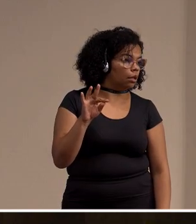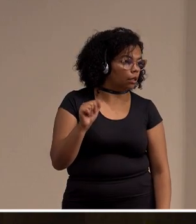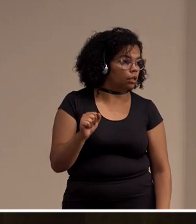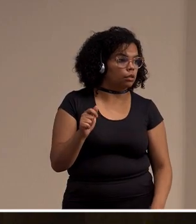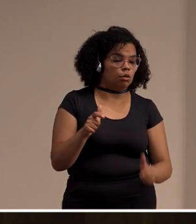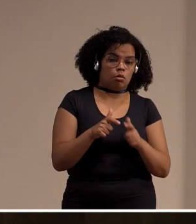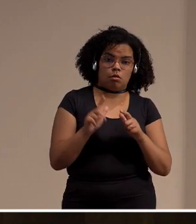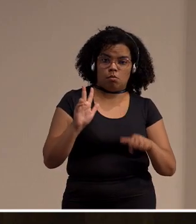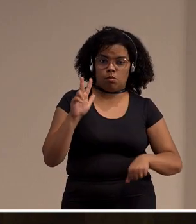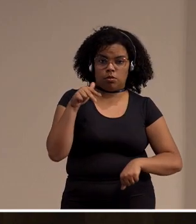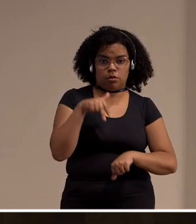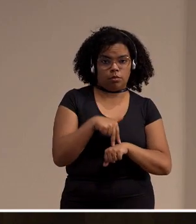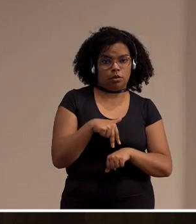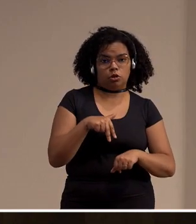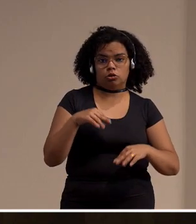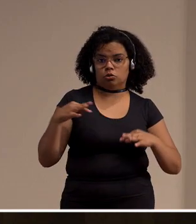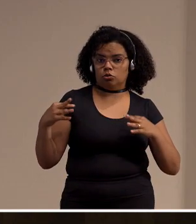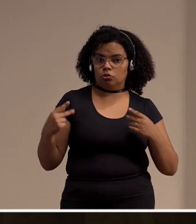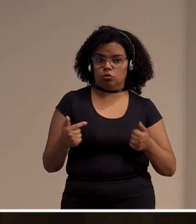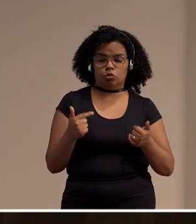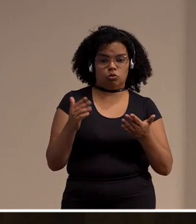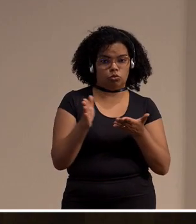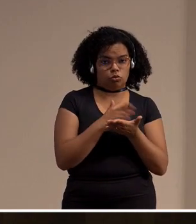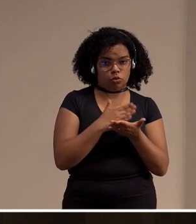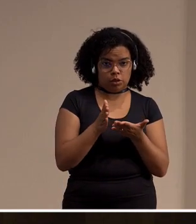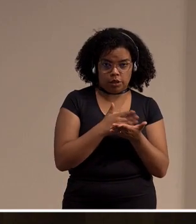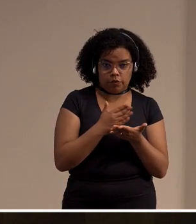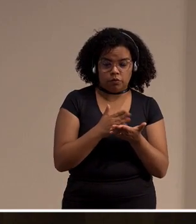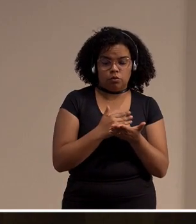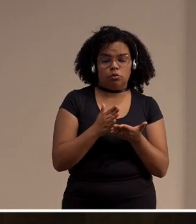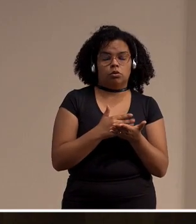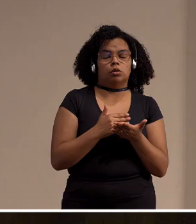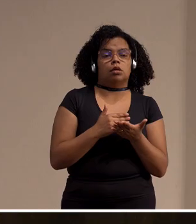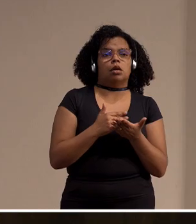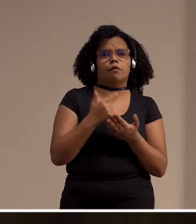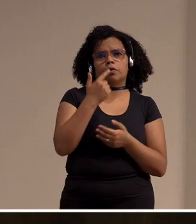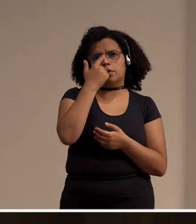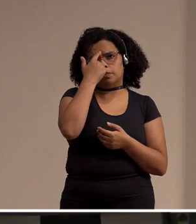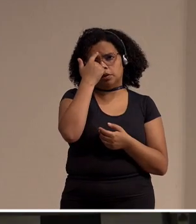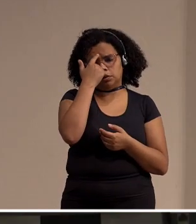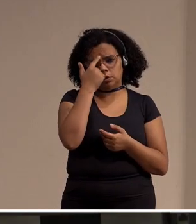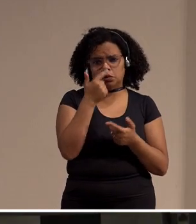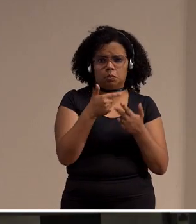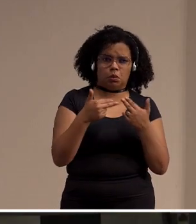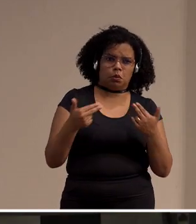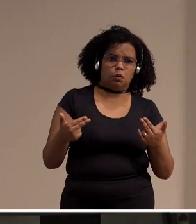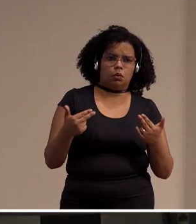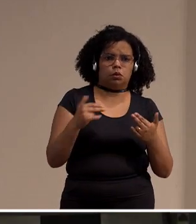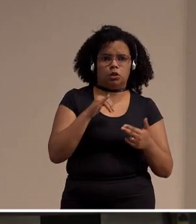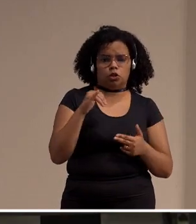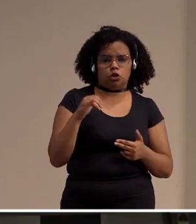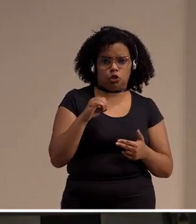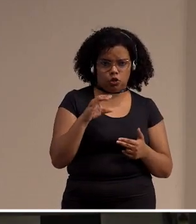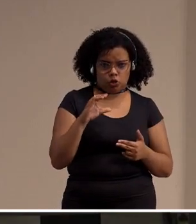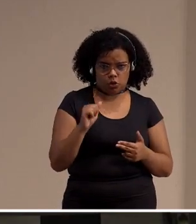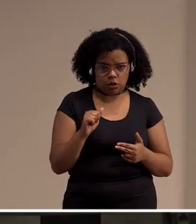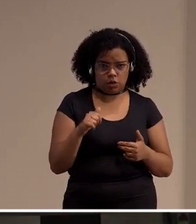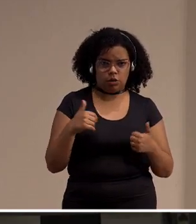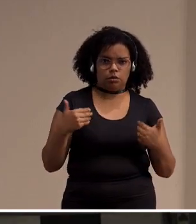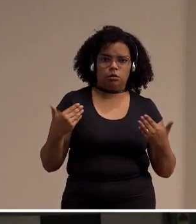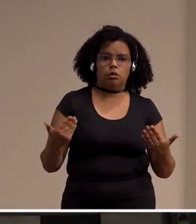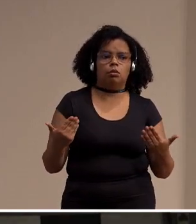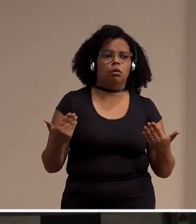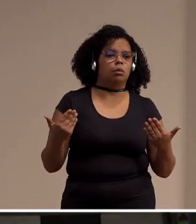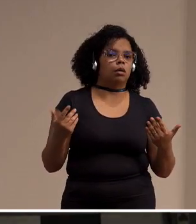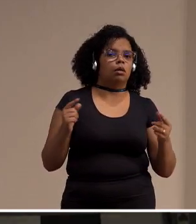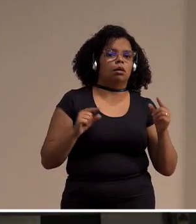protagonista todos esses livros seja o capitalismo. Eu fiquei pensando uma coisa, Joca. Onde Pastam os Minotauros, ele